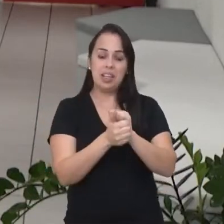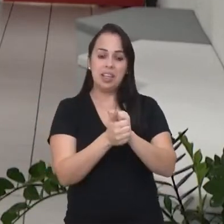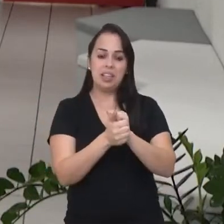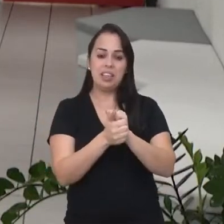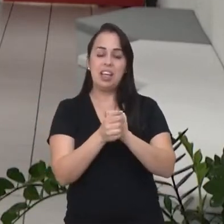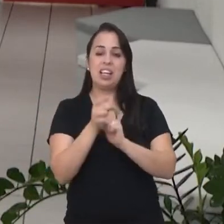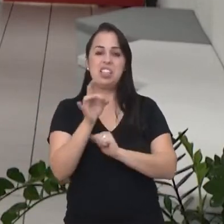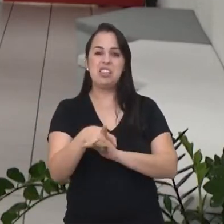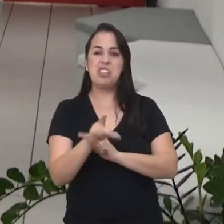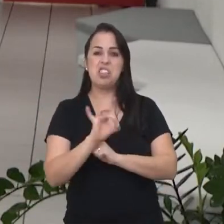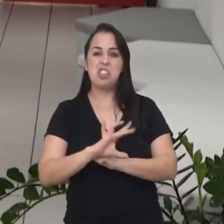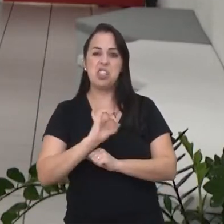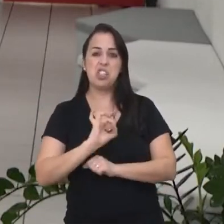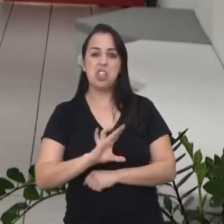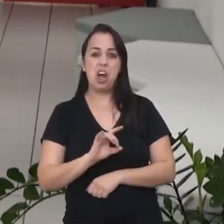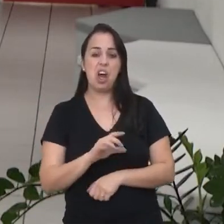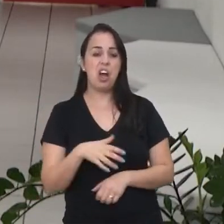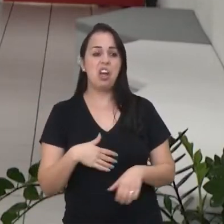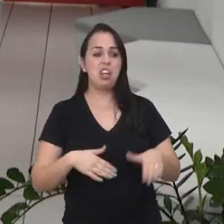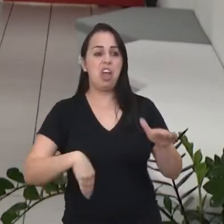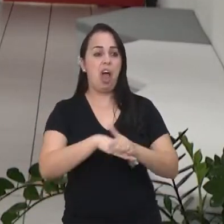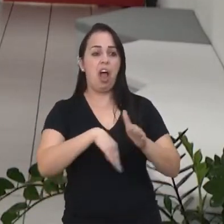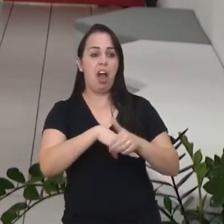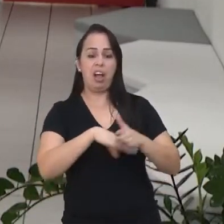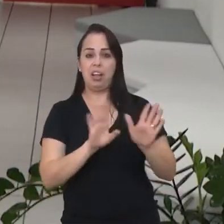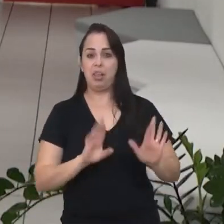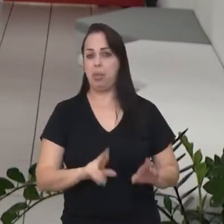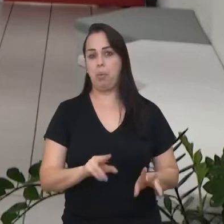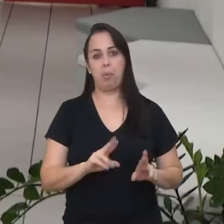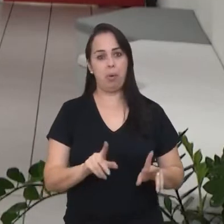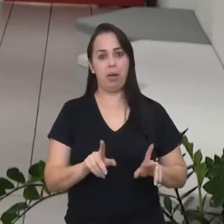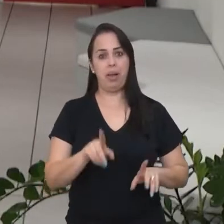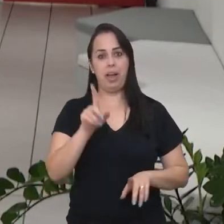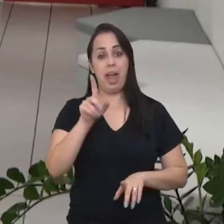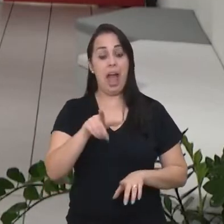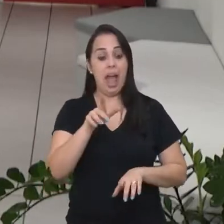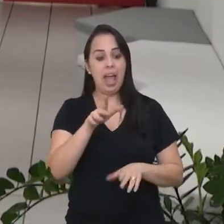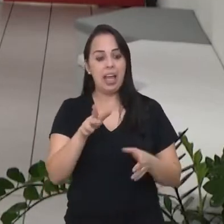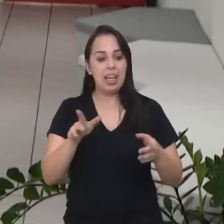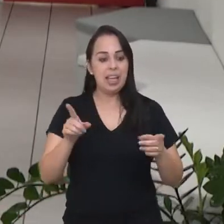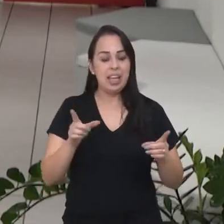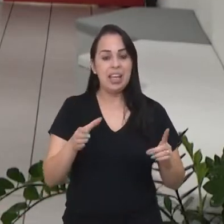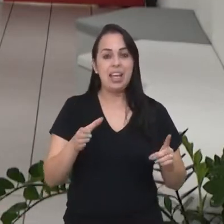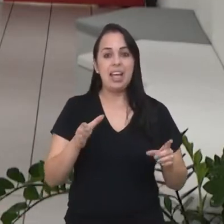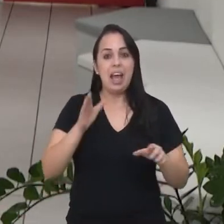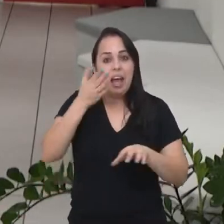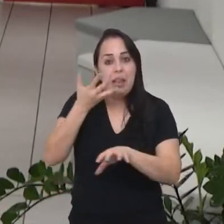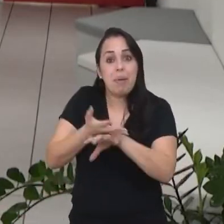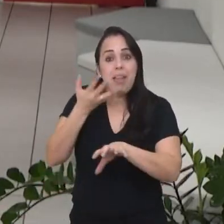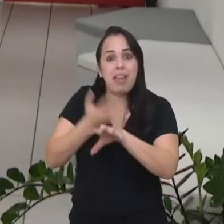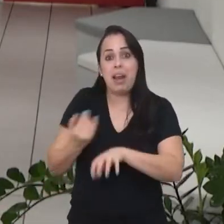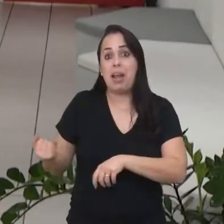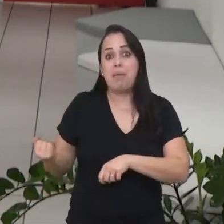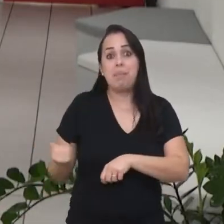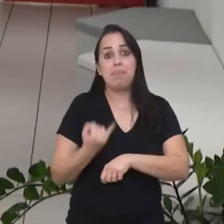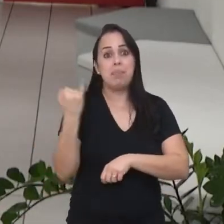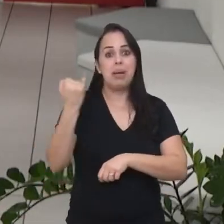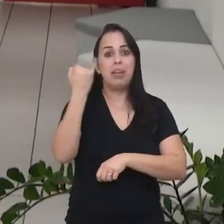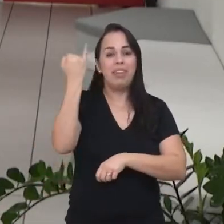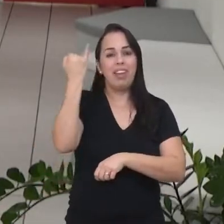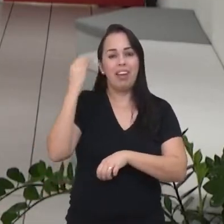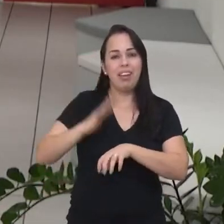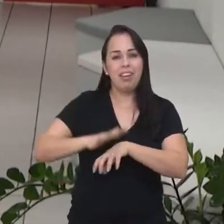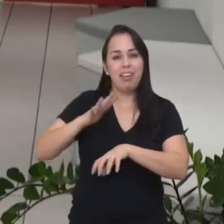ser considerado simplesmente como o jogar bola. Ele tem que ser considerado como uma parte integrante da educação, como uma das